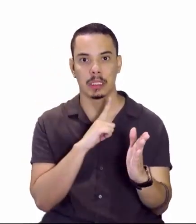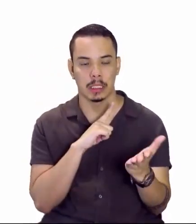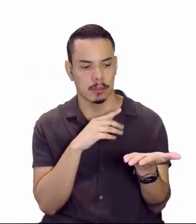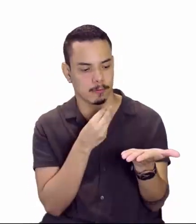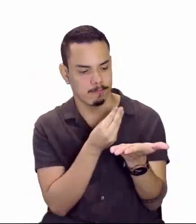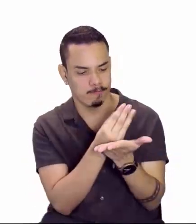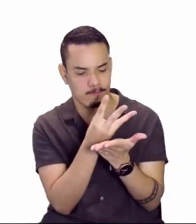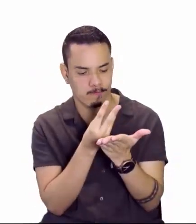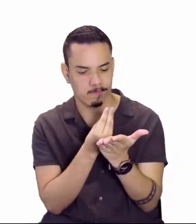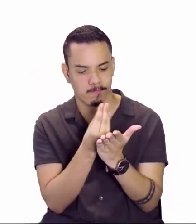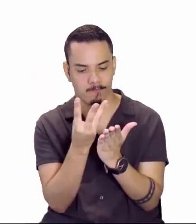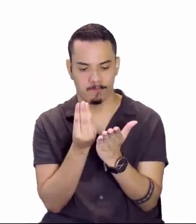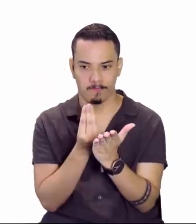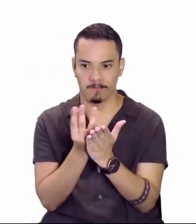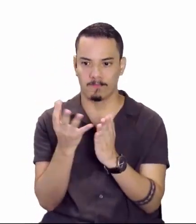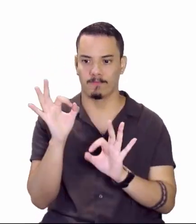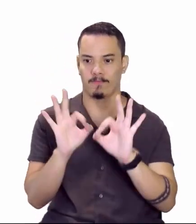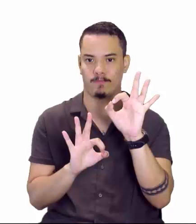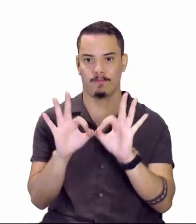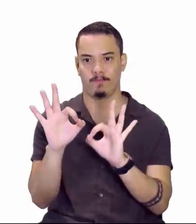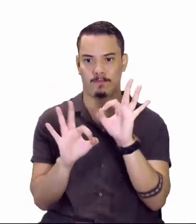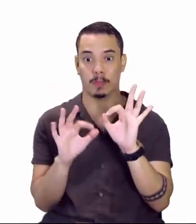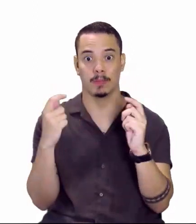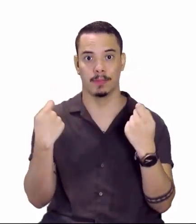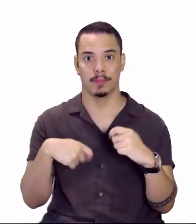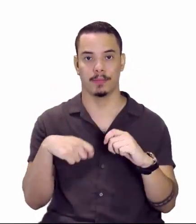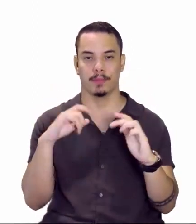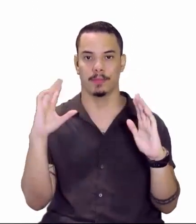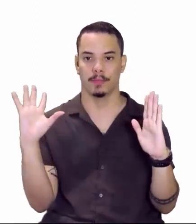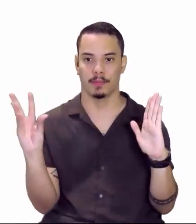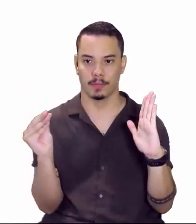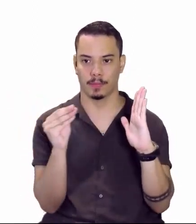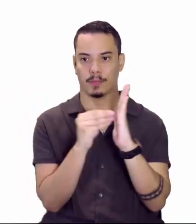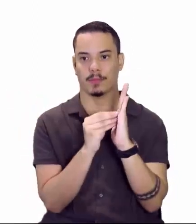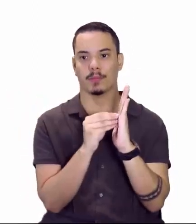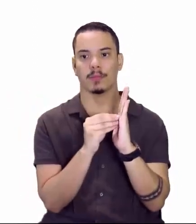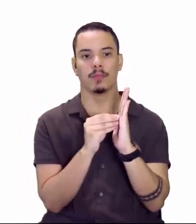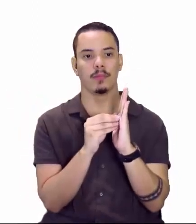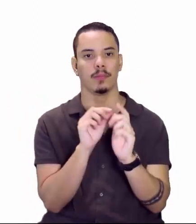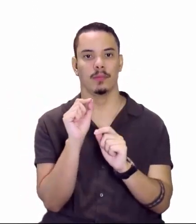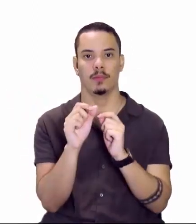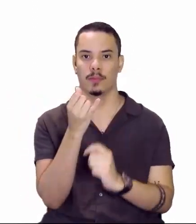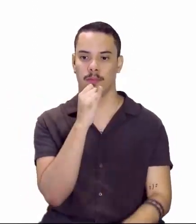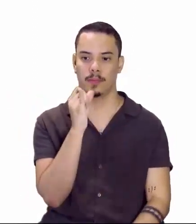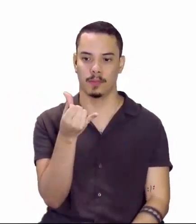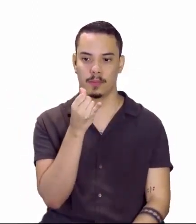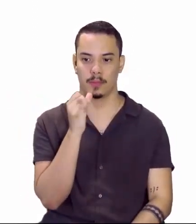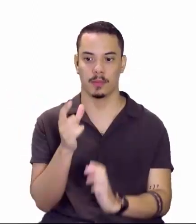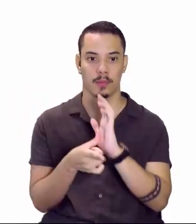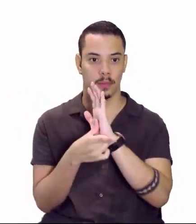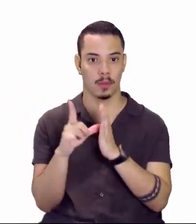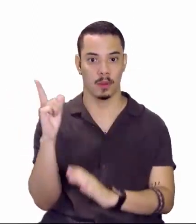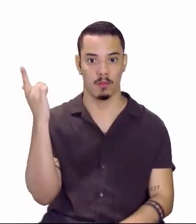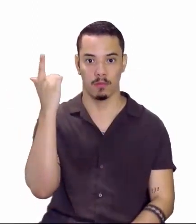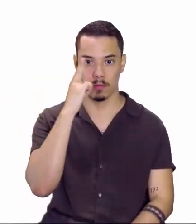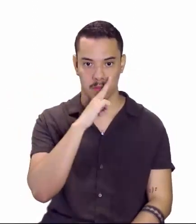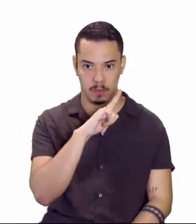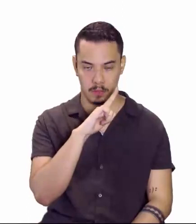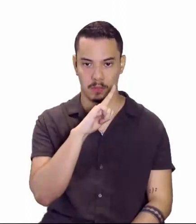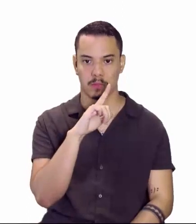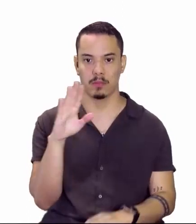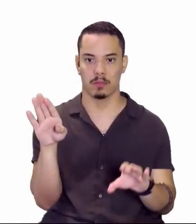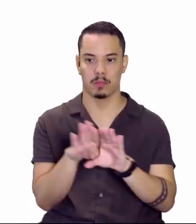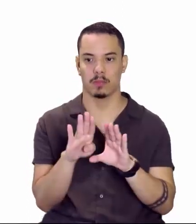do ânion, onde devem-se adicionar os elétrons que foram ganhos no nível e